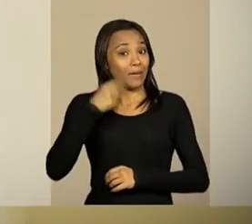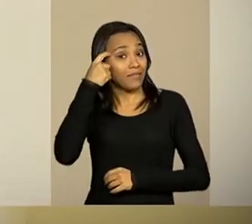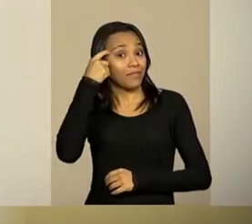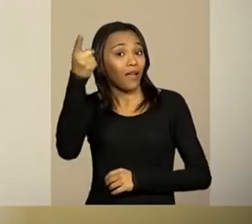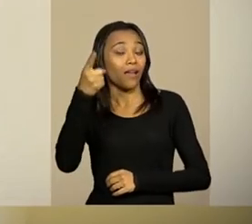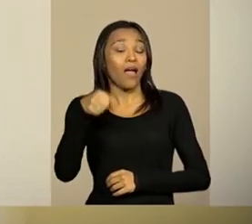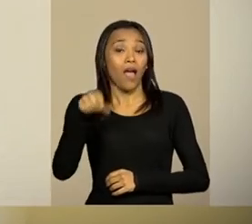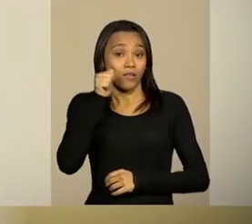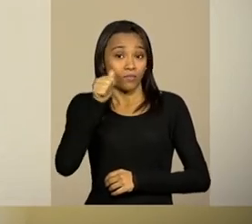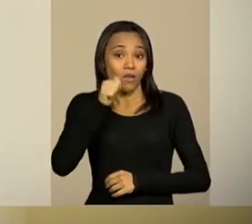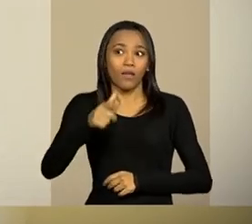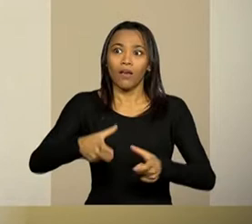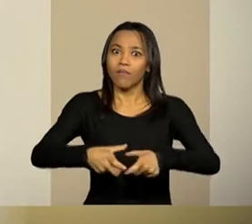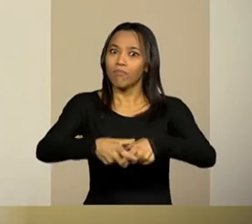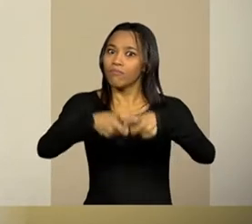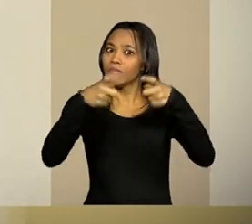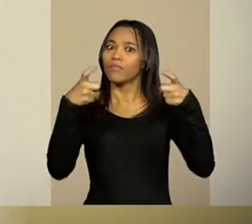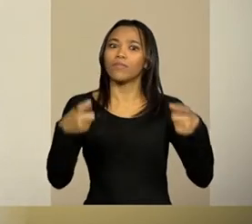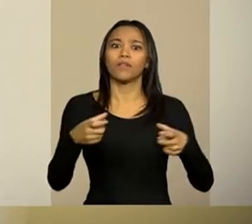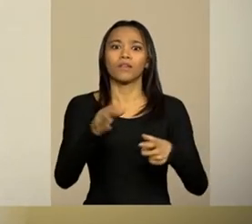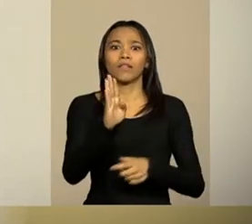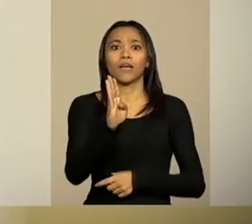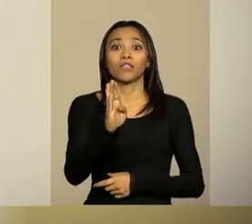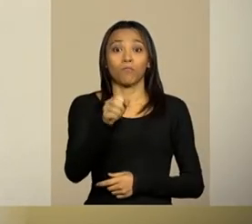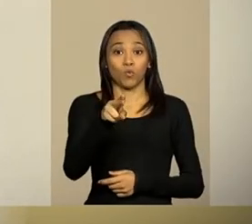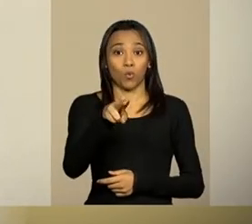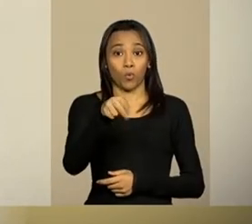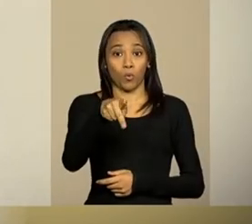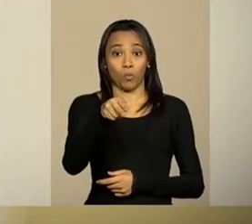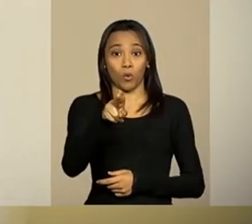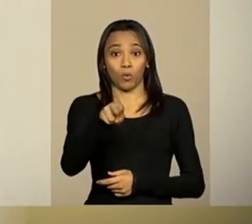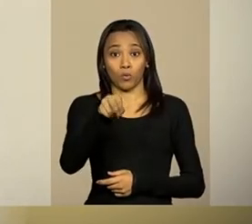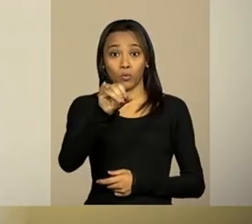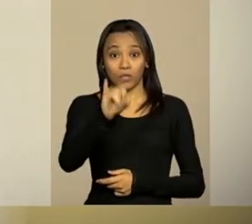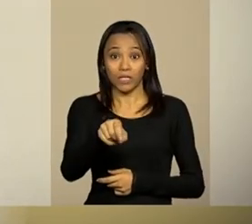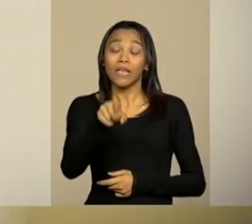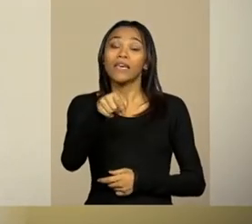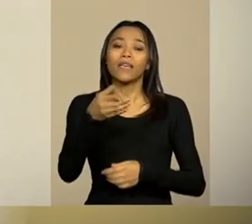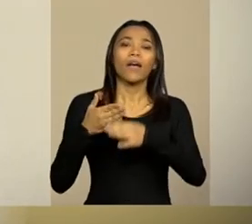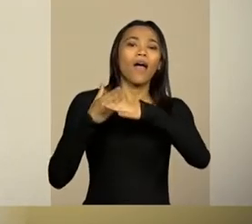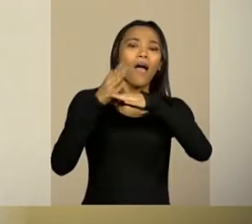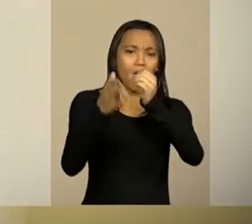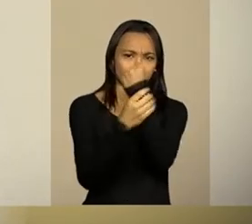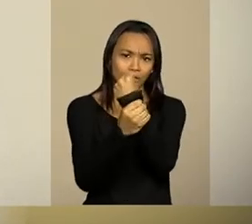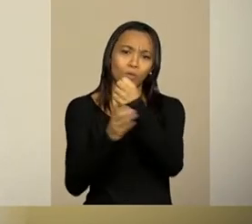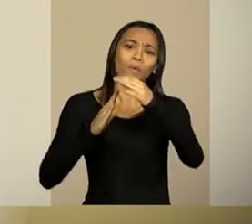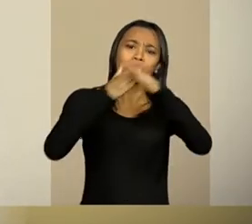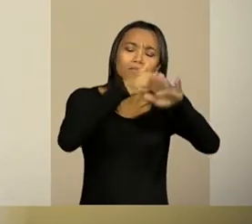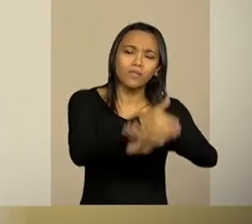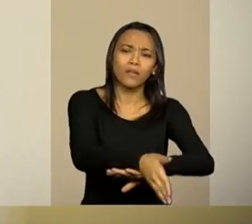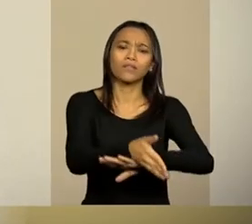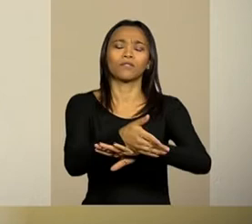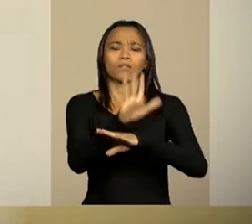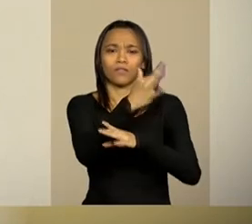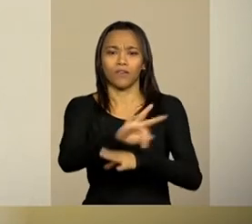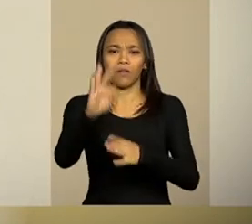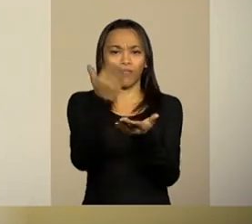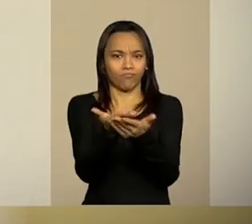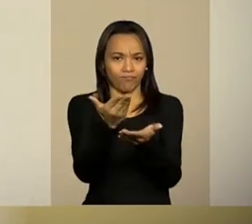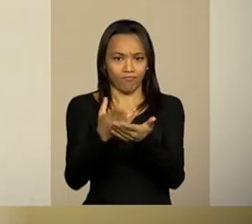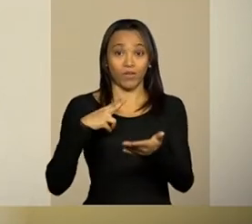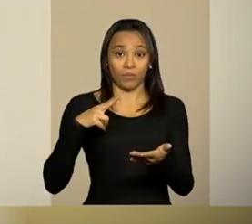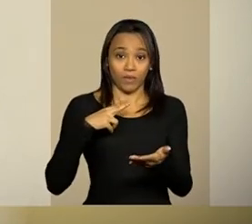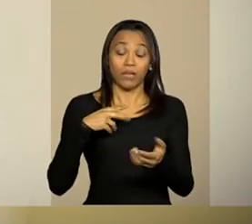uma ideia Luciano elas são mais da metade das bolsas do ProUni aquelas que garantem o acesso às faculdades privadas